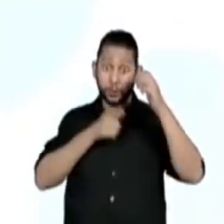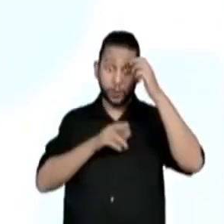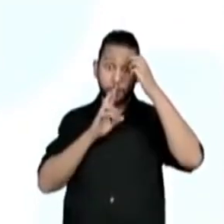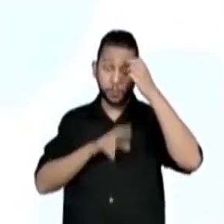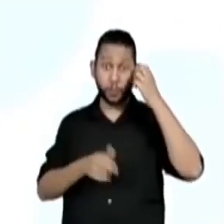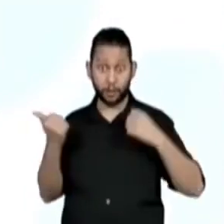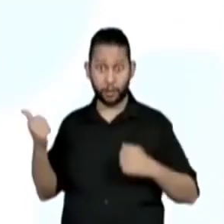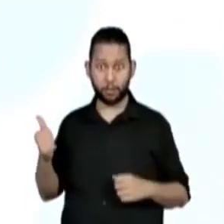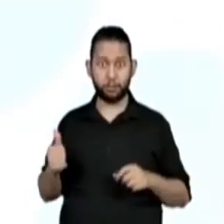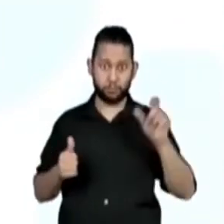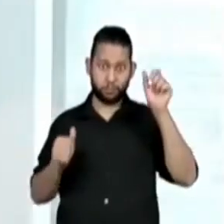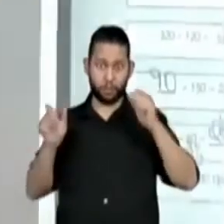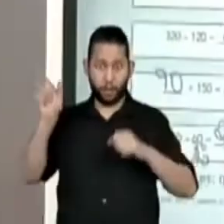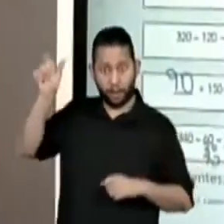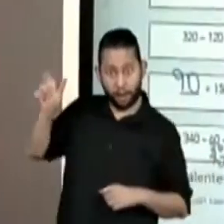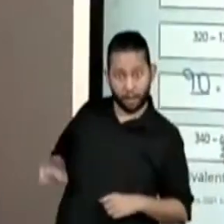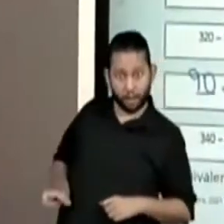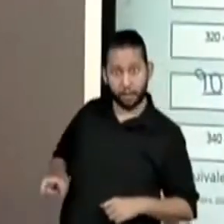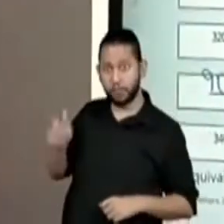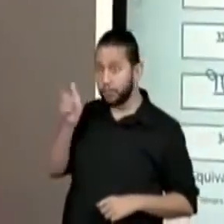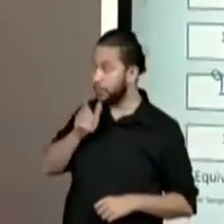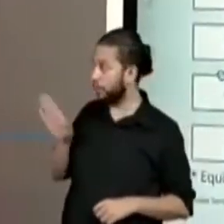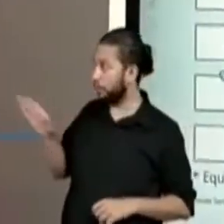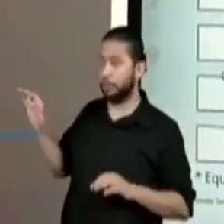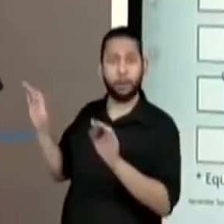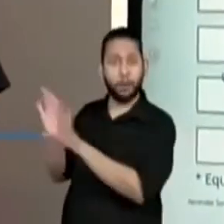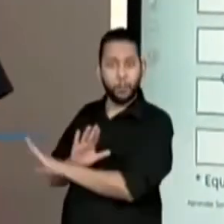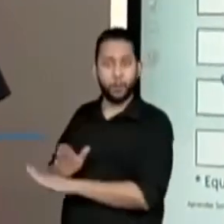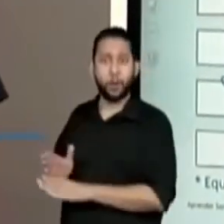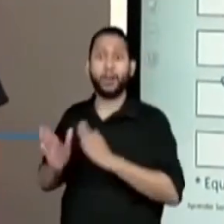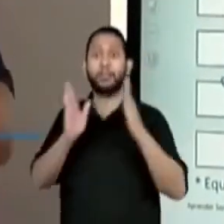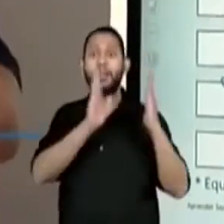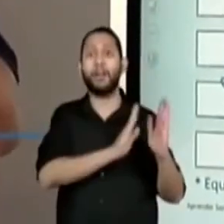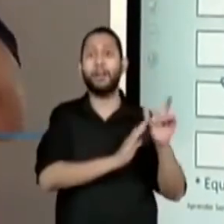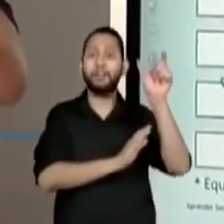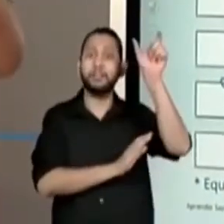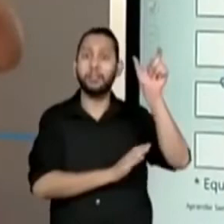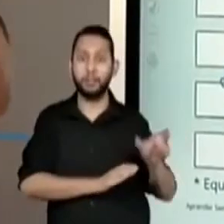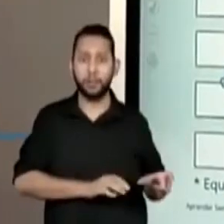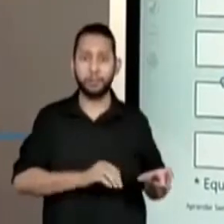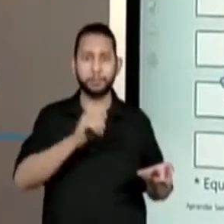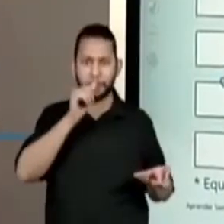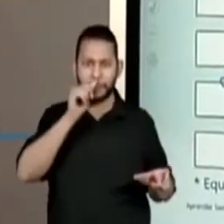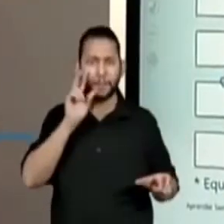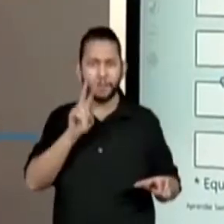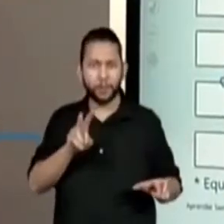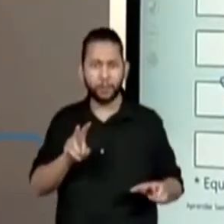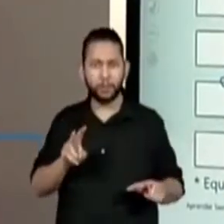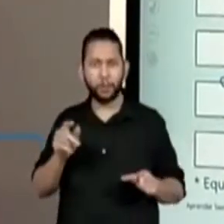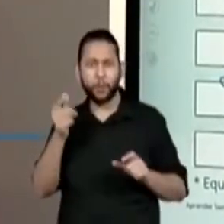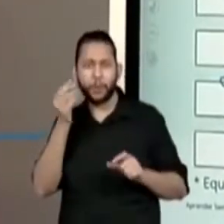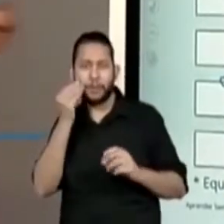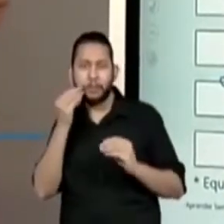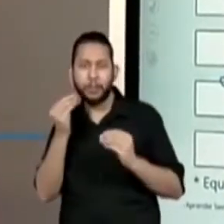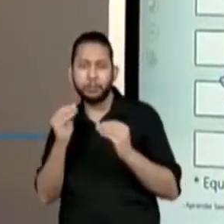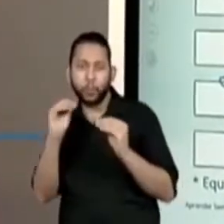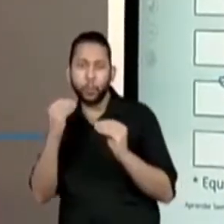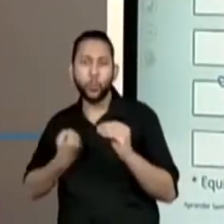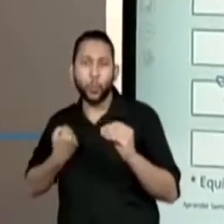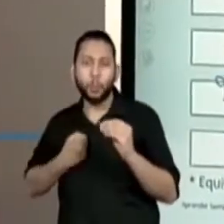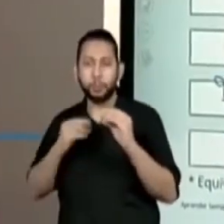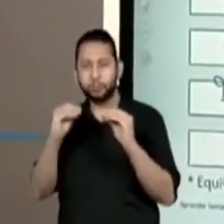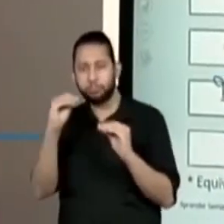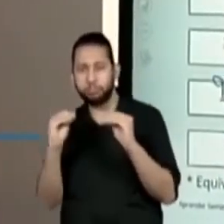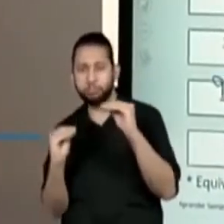essa coluna não foi resolvemos tudo para estratégias de cálculo mental perceber os arredondamentos que foi feito então é